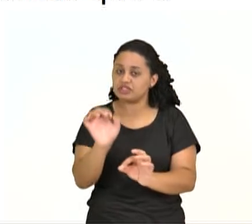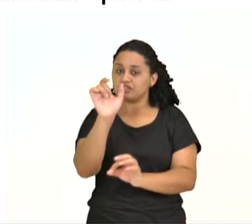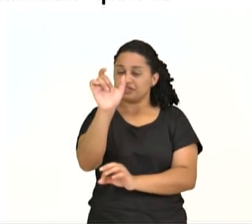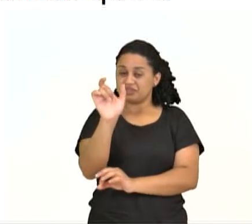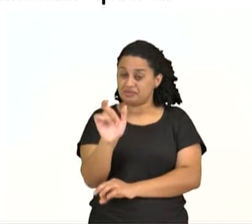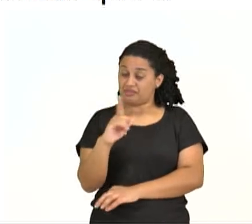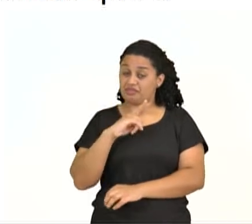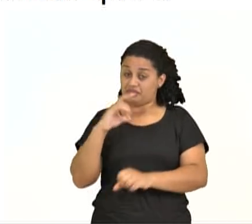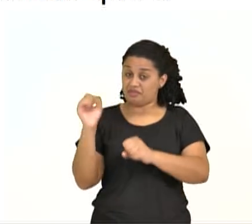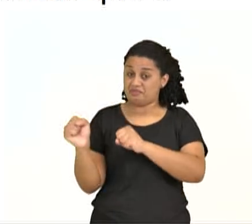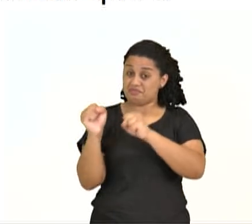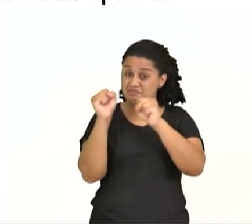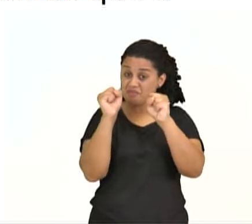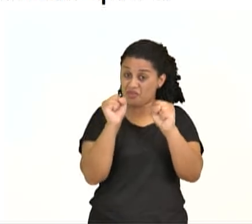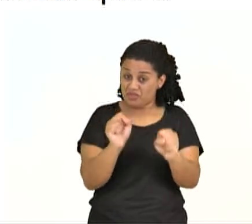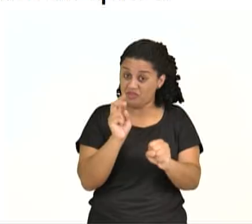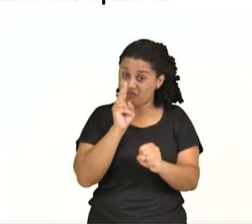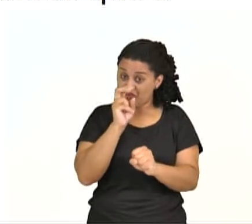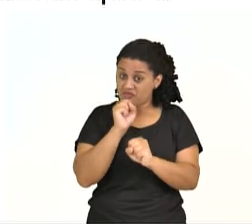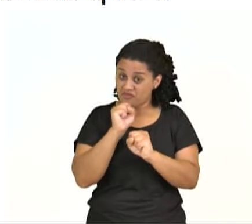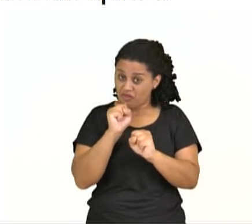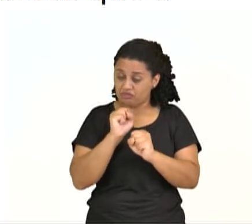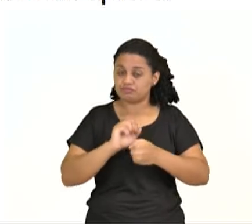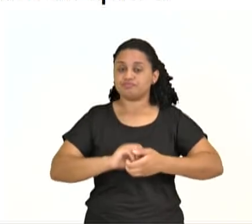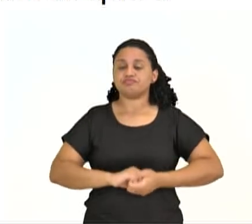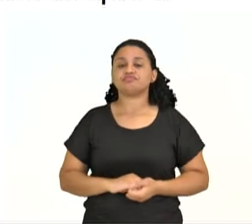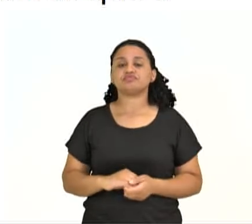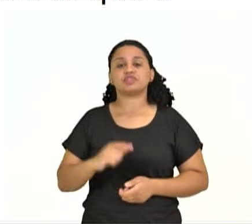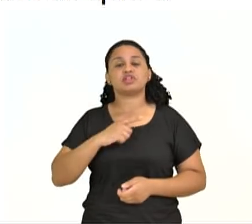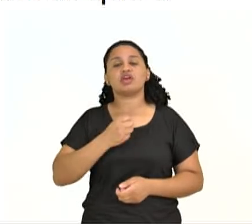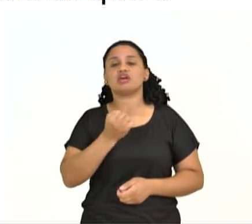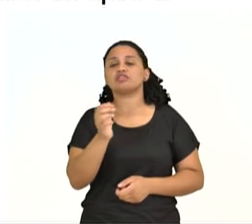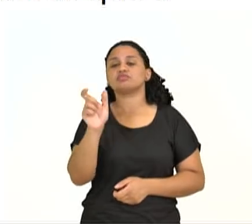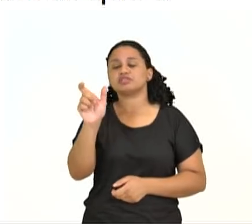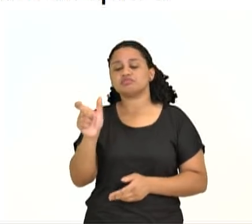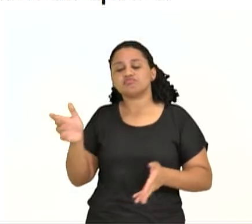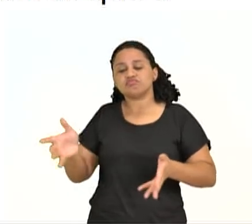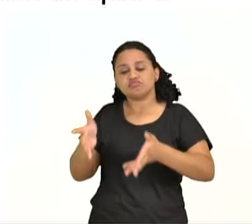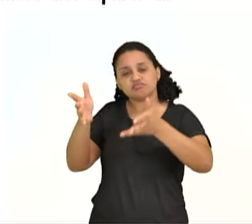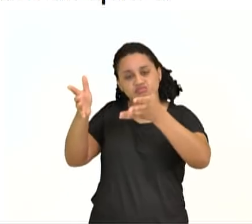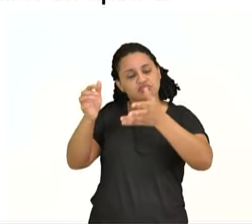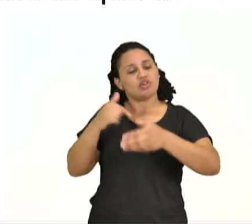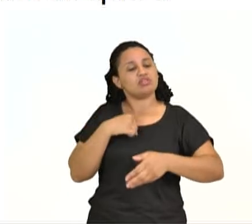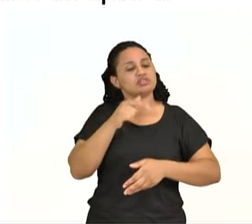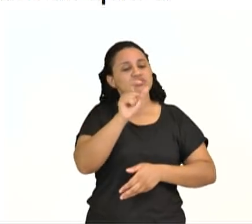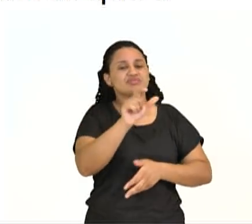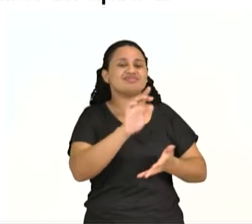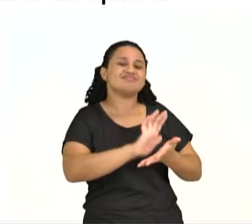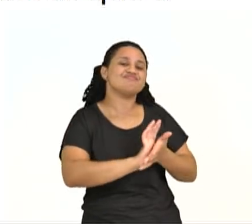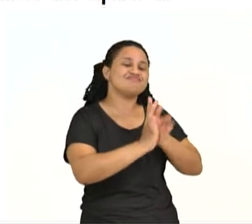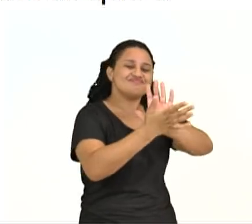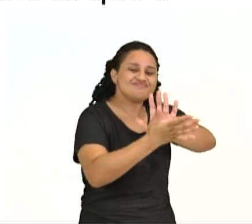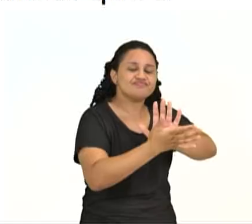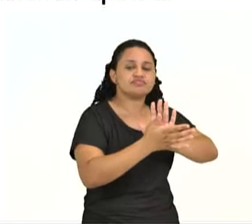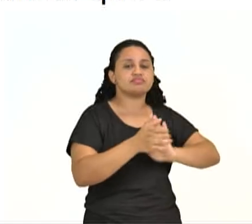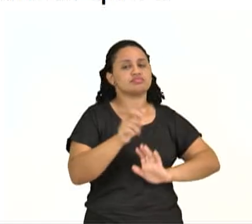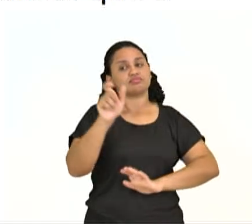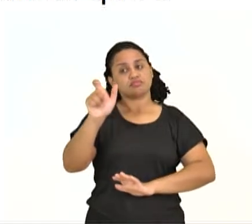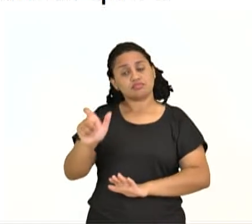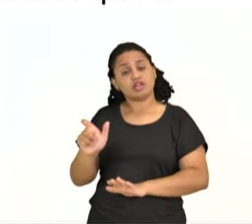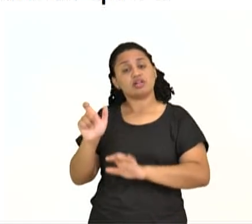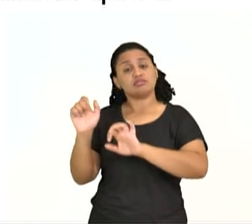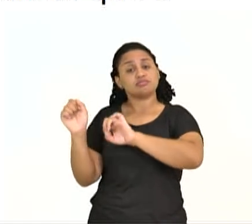poder tremendo. Há palavras que edificam, outras que destroem. Umas trazem bênçãos,